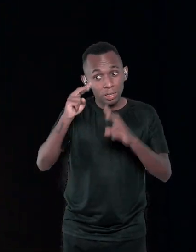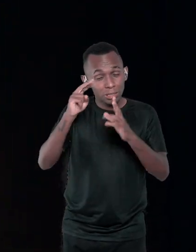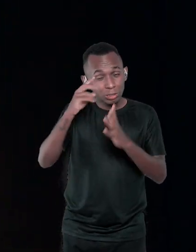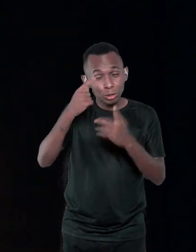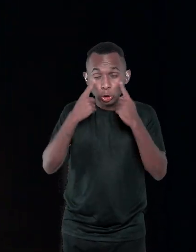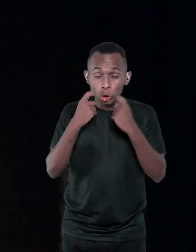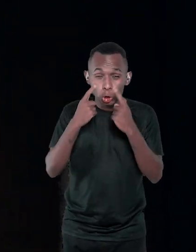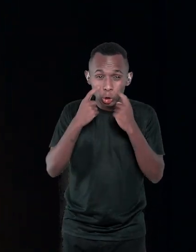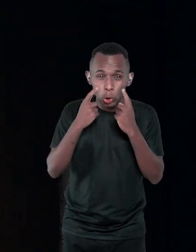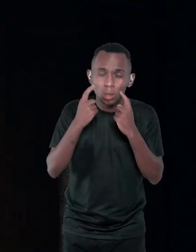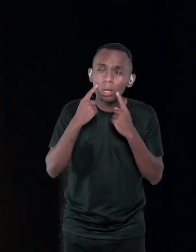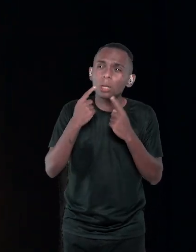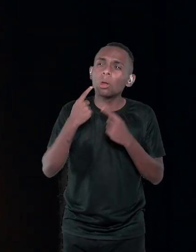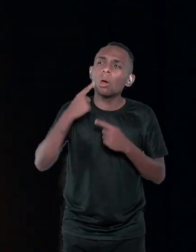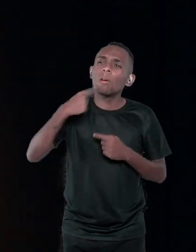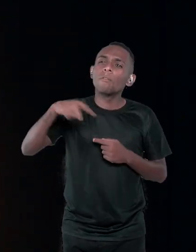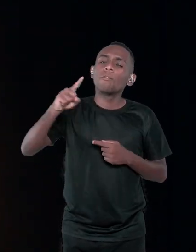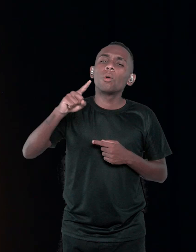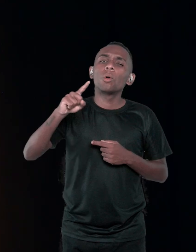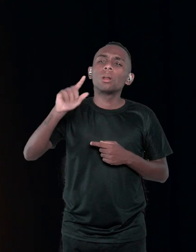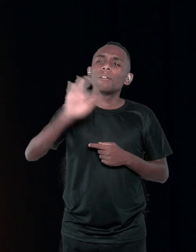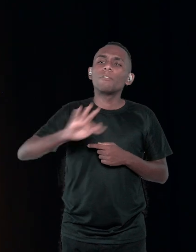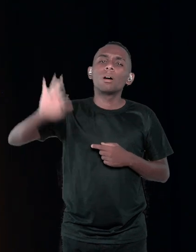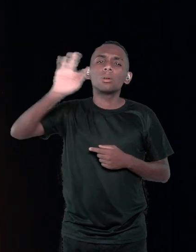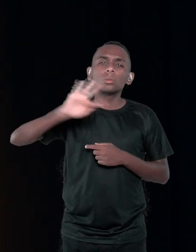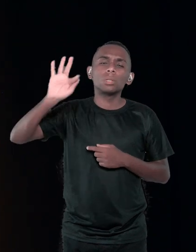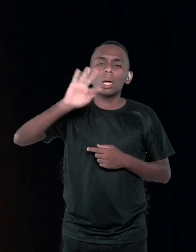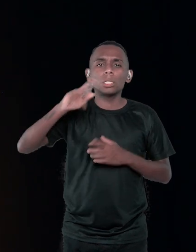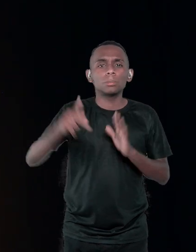quando a gente foi na, como é que chama? Universidade Federal do Rio Grande do Sul?